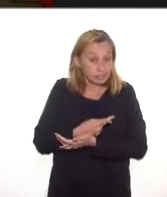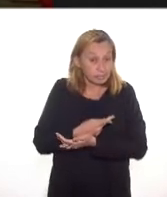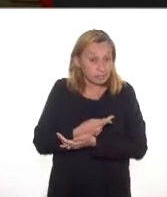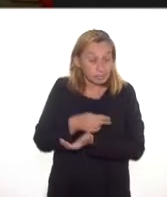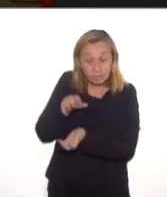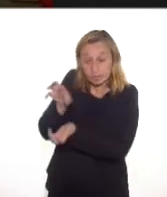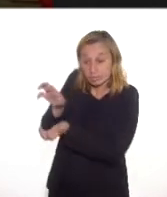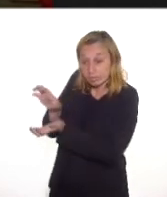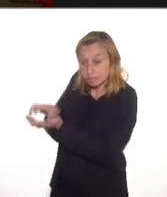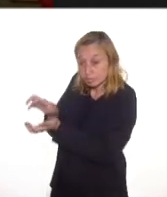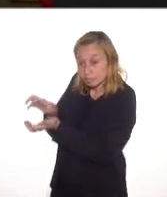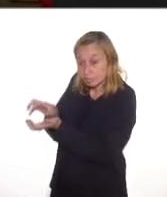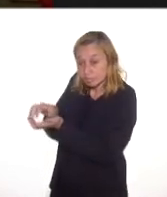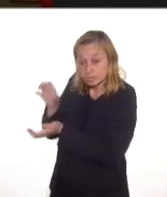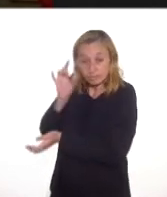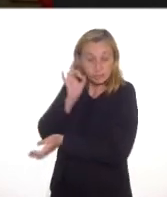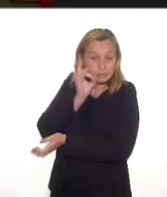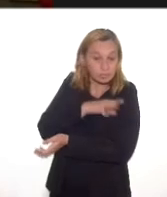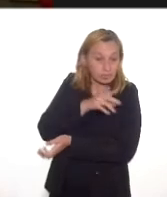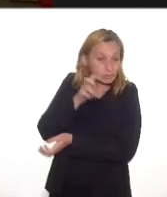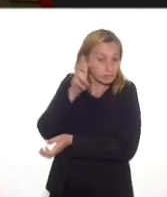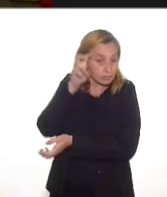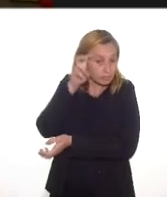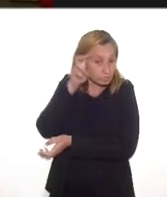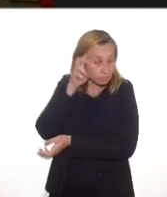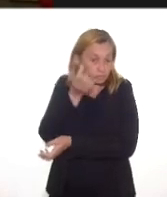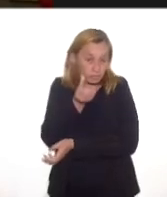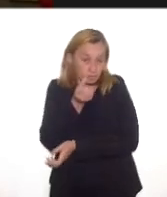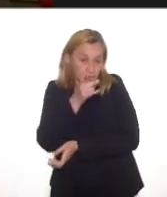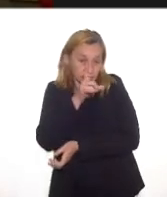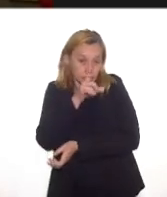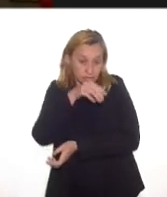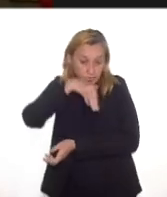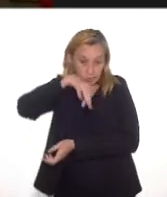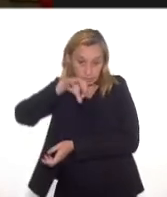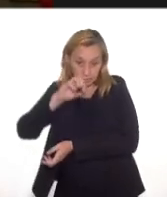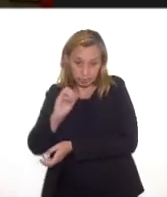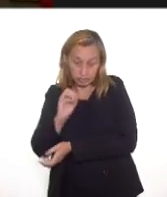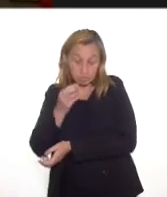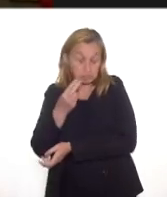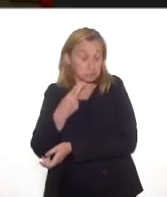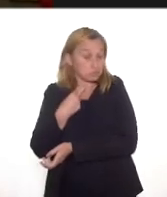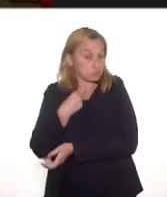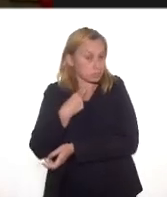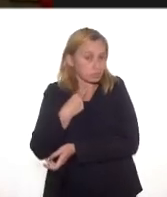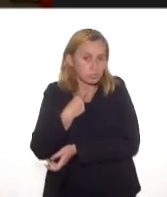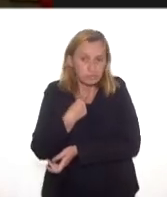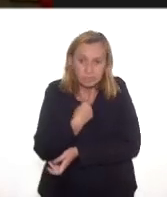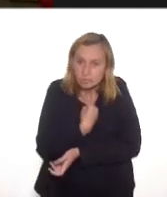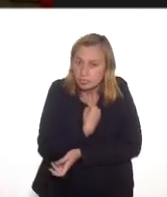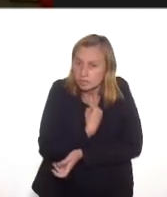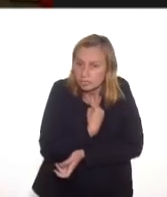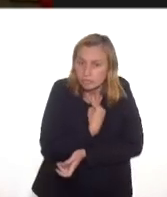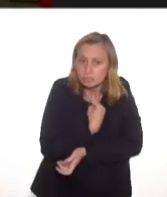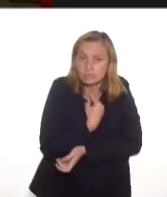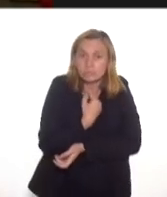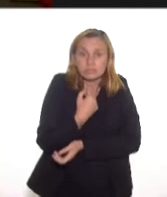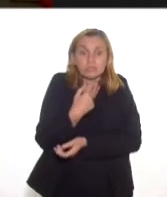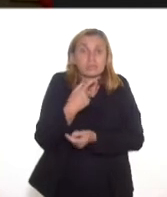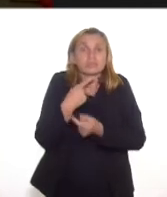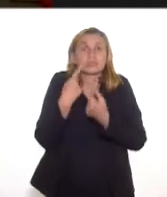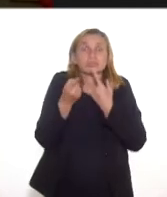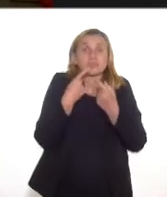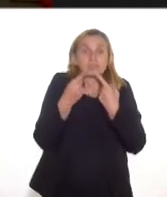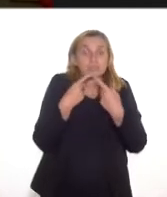no Jacarezinho na última quinta-feira, 6 de maio, não poderia aqui deixar de fazer um debate sobre